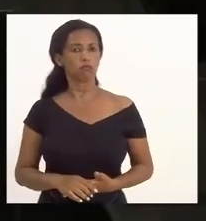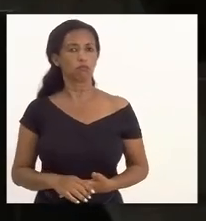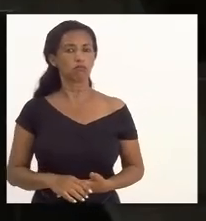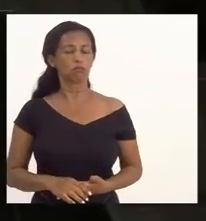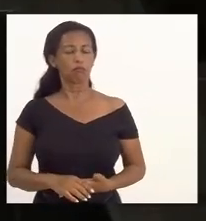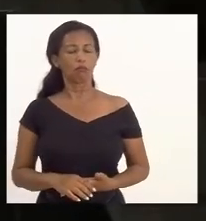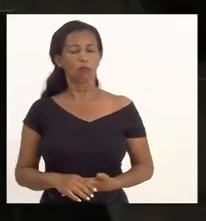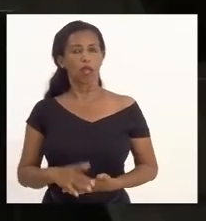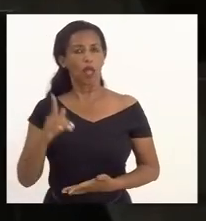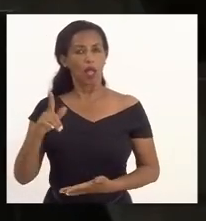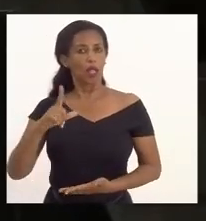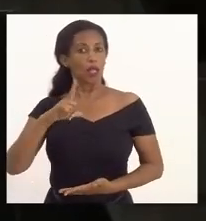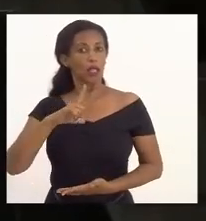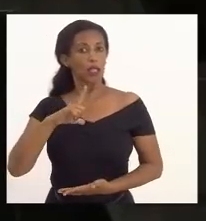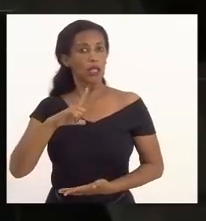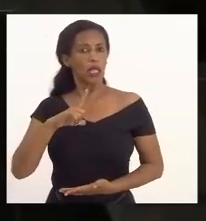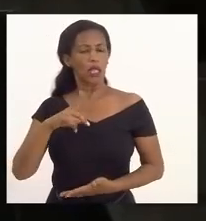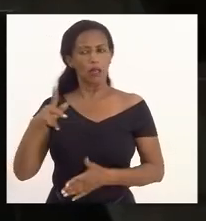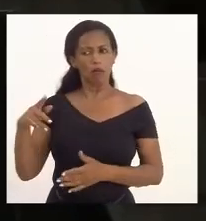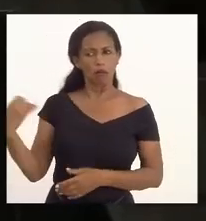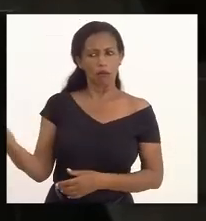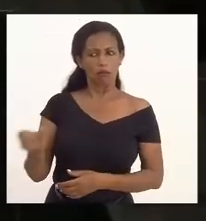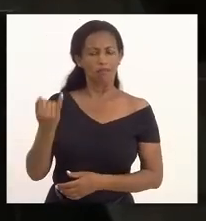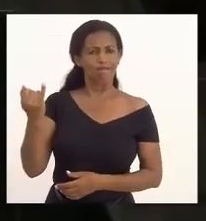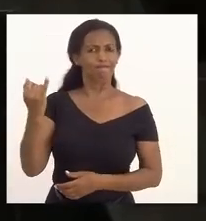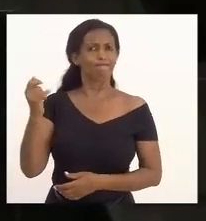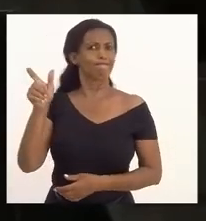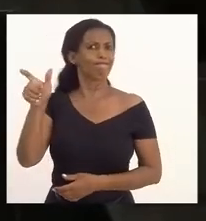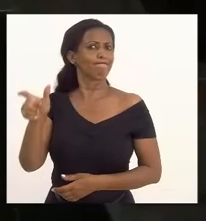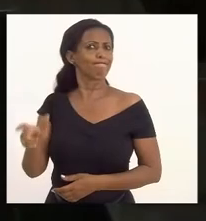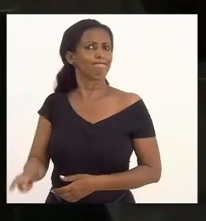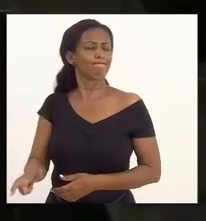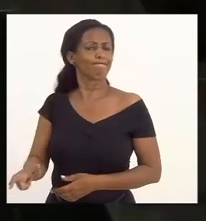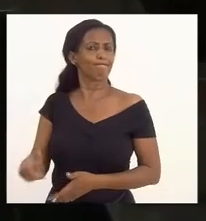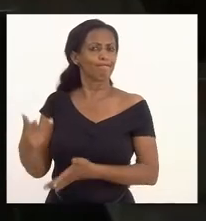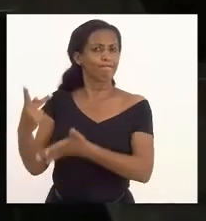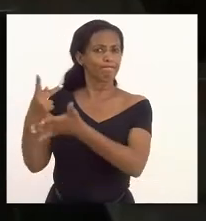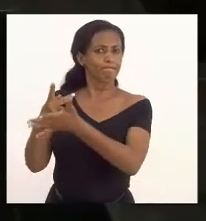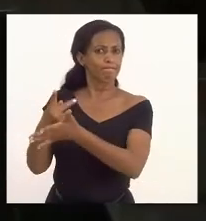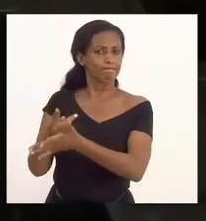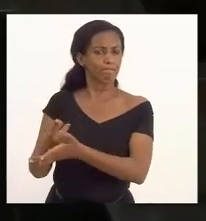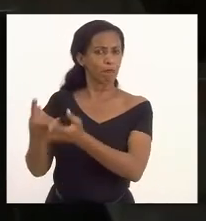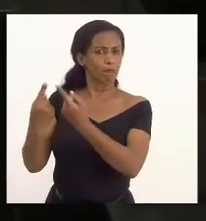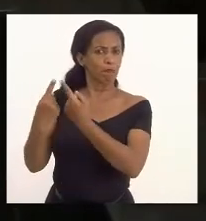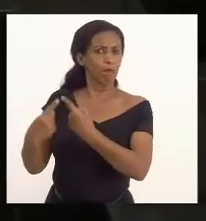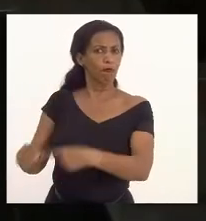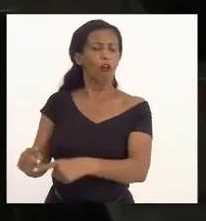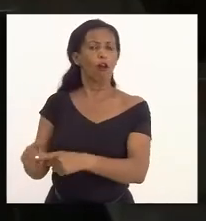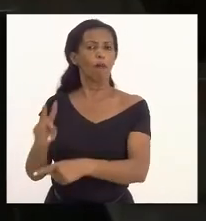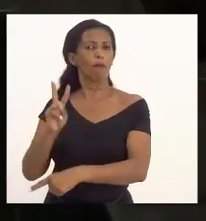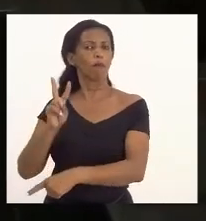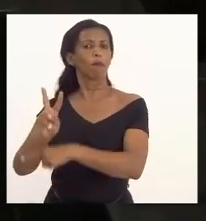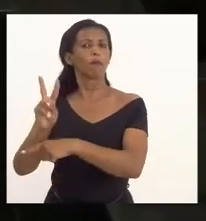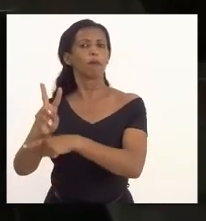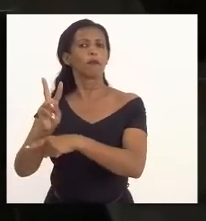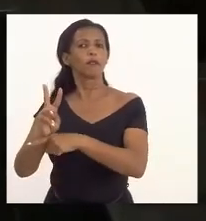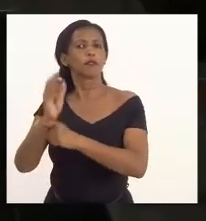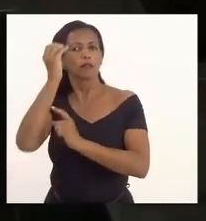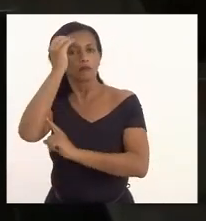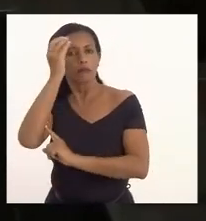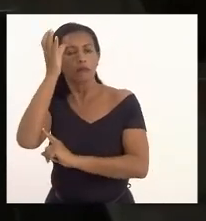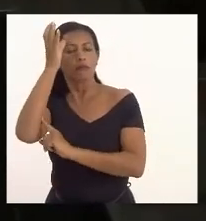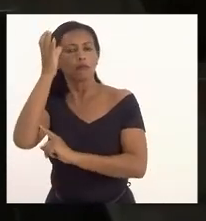um papel deletério, absolutamente devastador no tocante à preservação da cultura